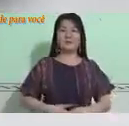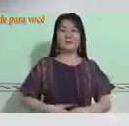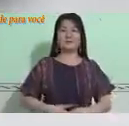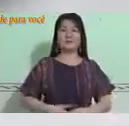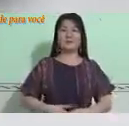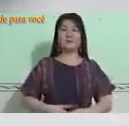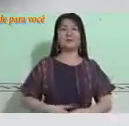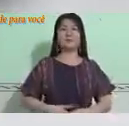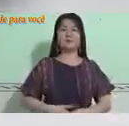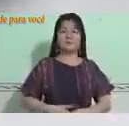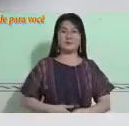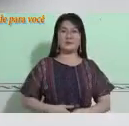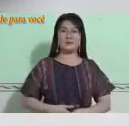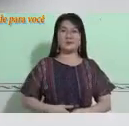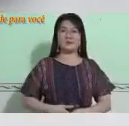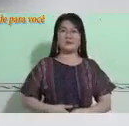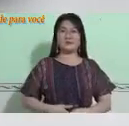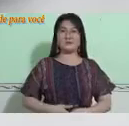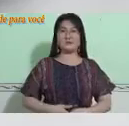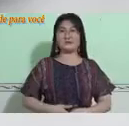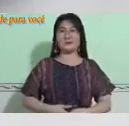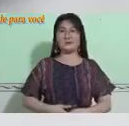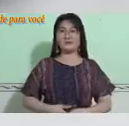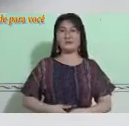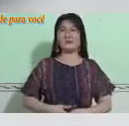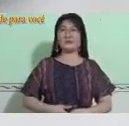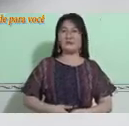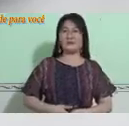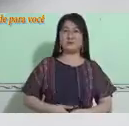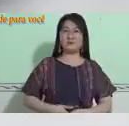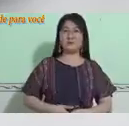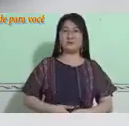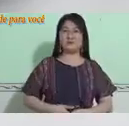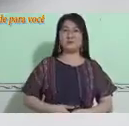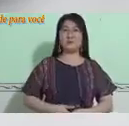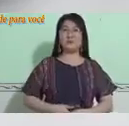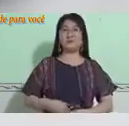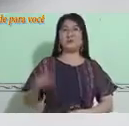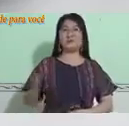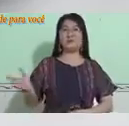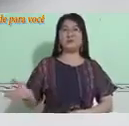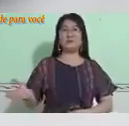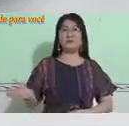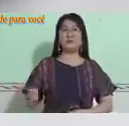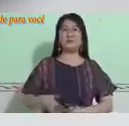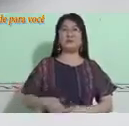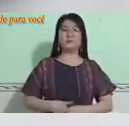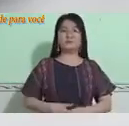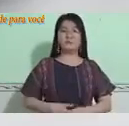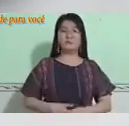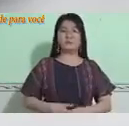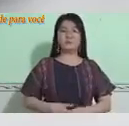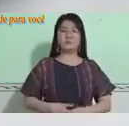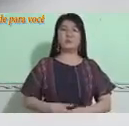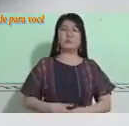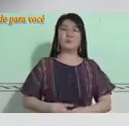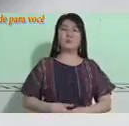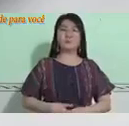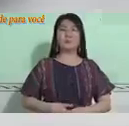Embora os testes sejam bastante confiáveis, muitas vezes existem alterações ainda inexplicáveis no